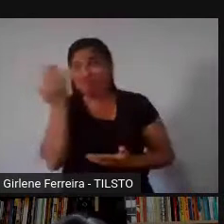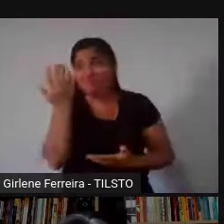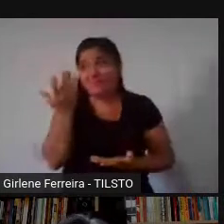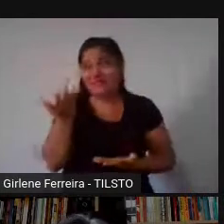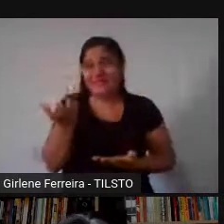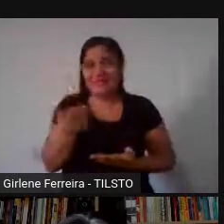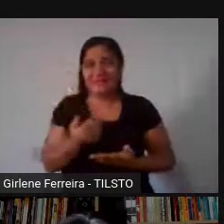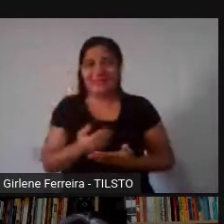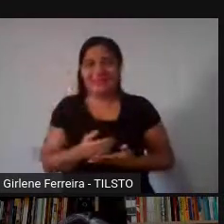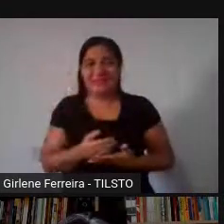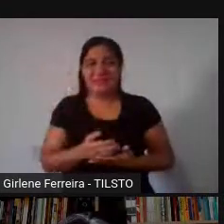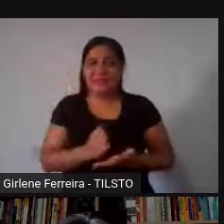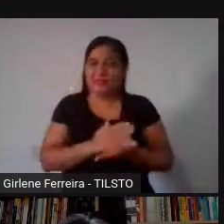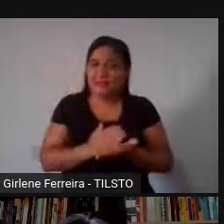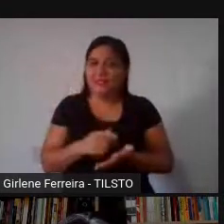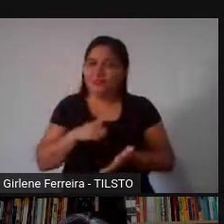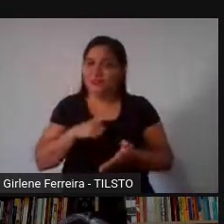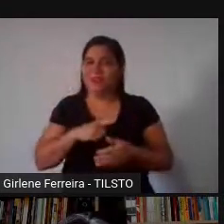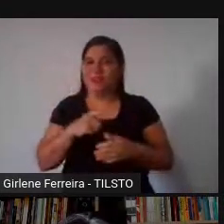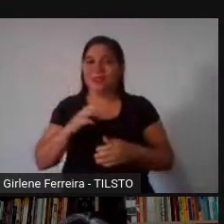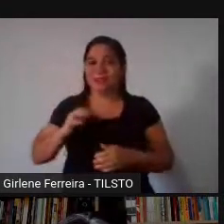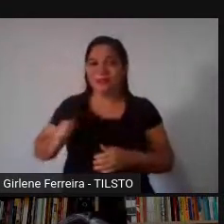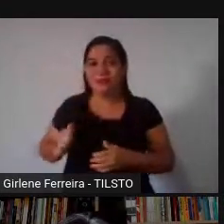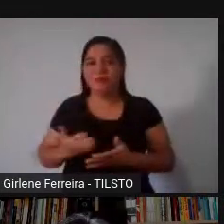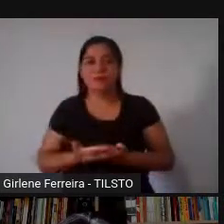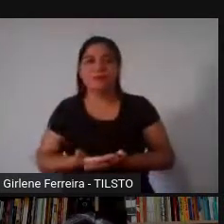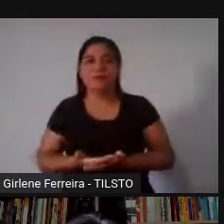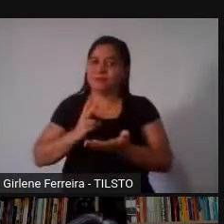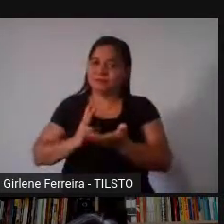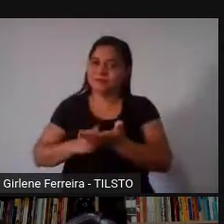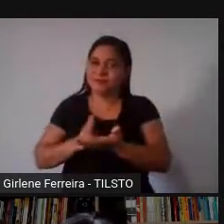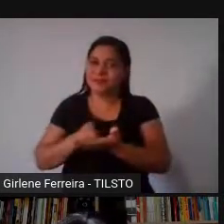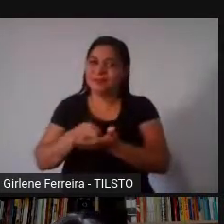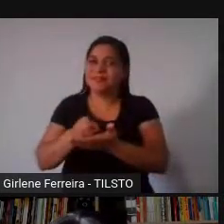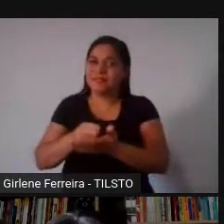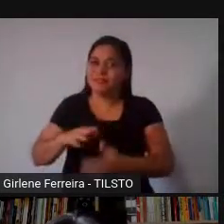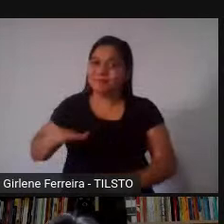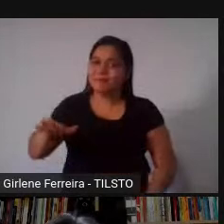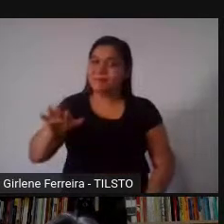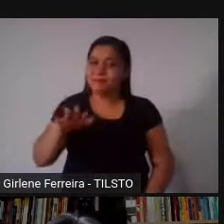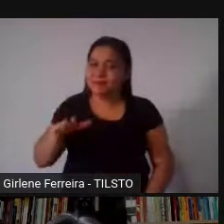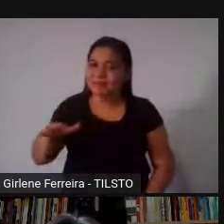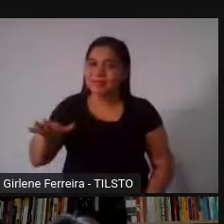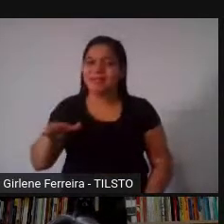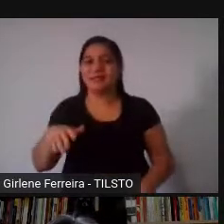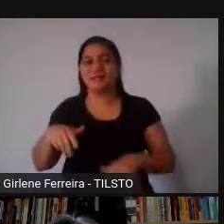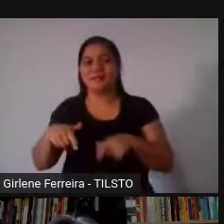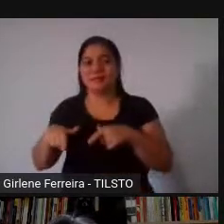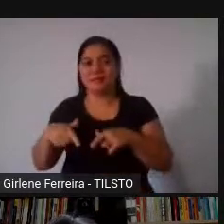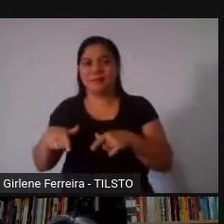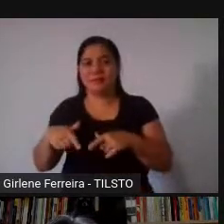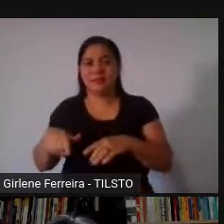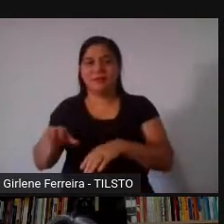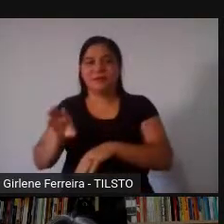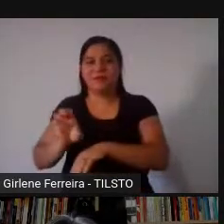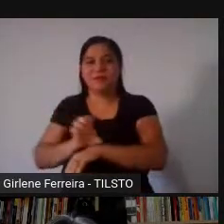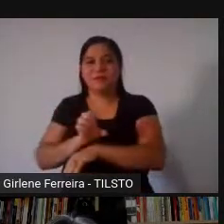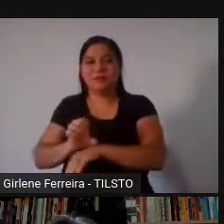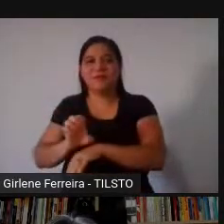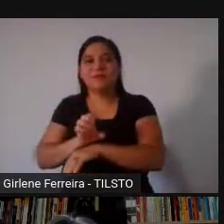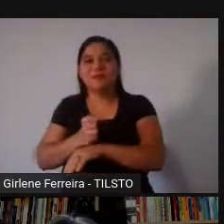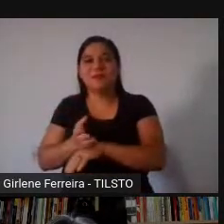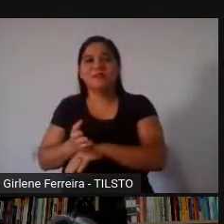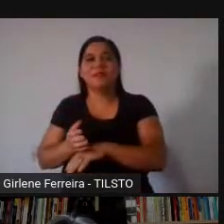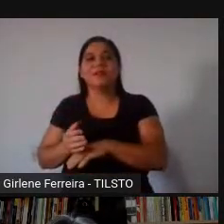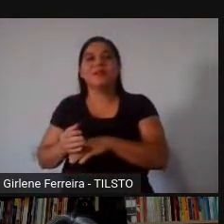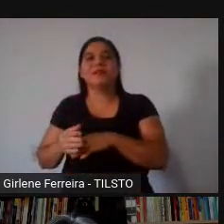Mas, ultimamente, eu tenho pensado em seguir ali na área que eu estou trabalhando atualmente. Sou estagiária do Instituto SLACTEC, é um instituto de